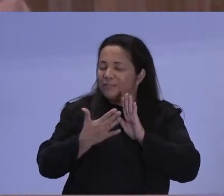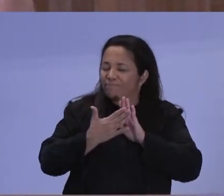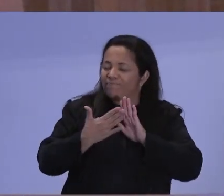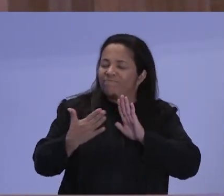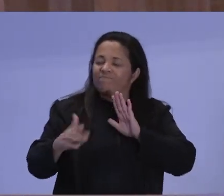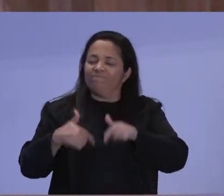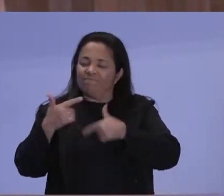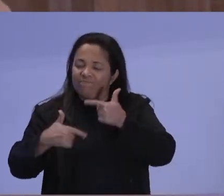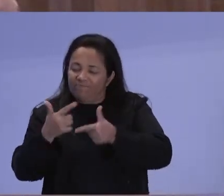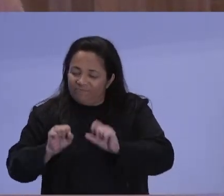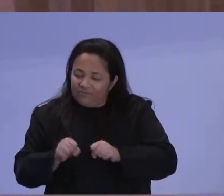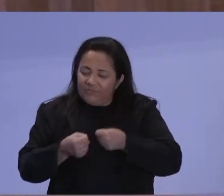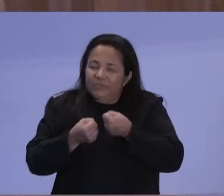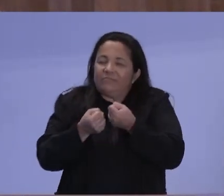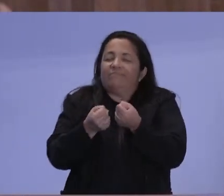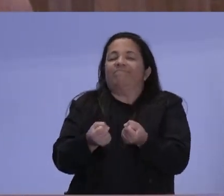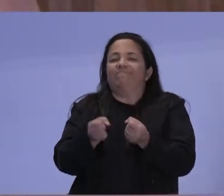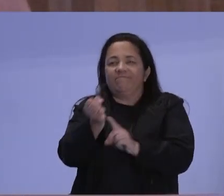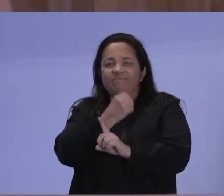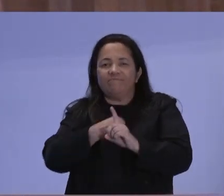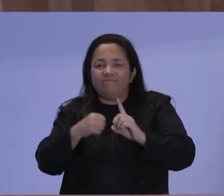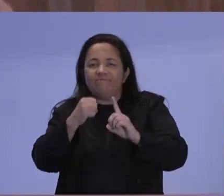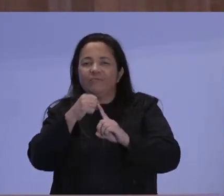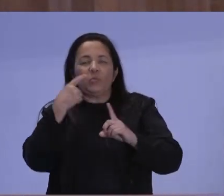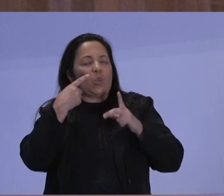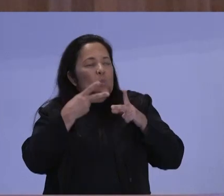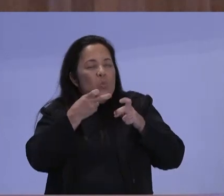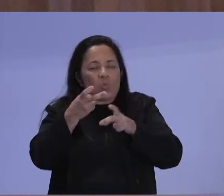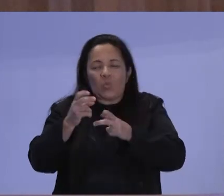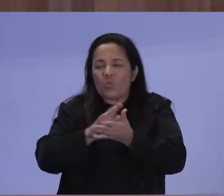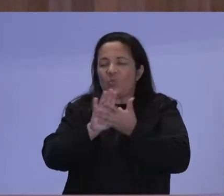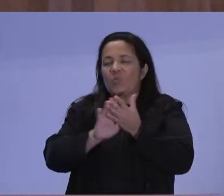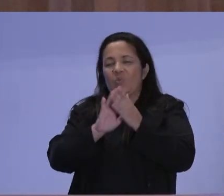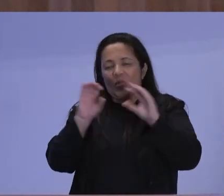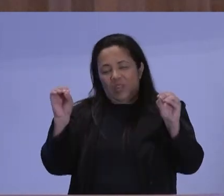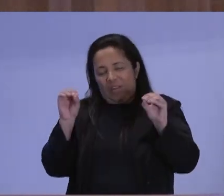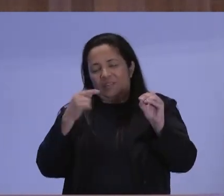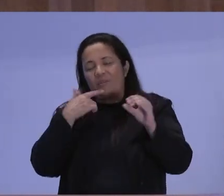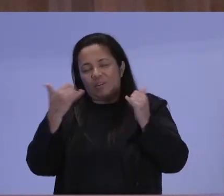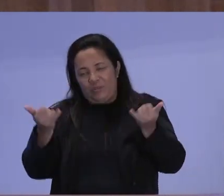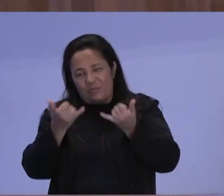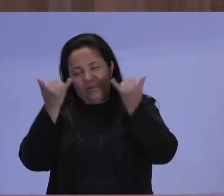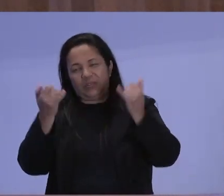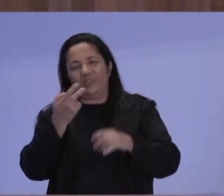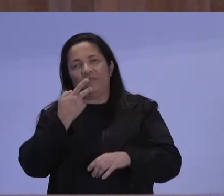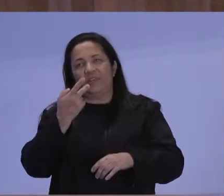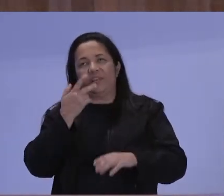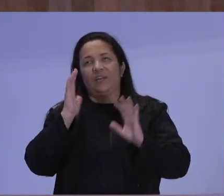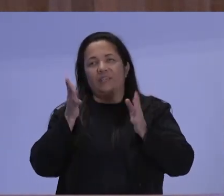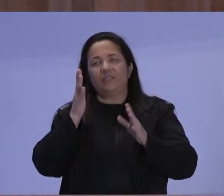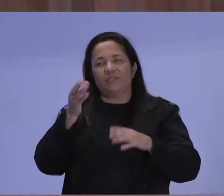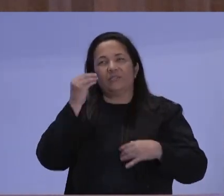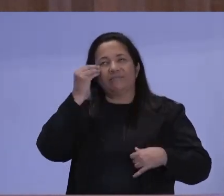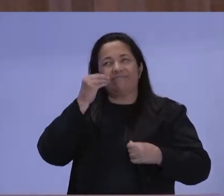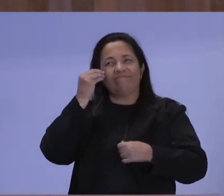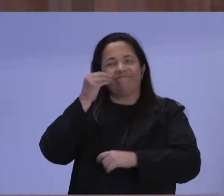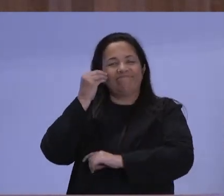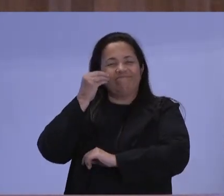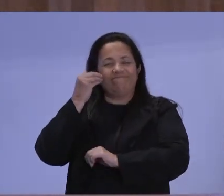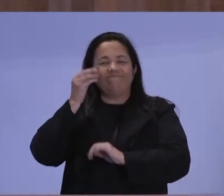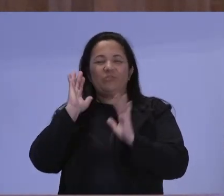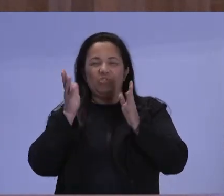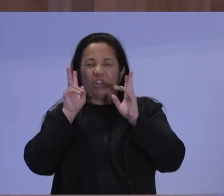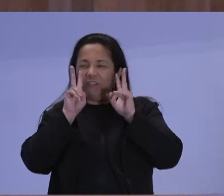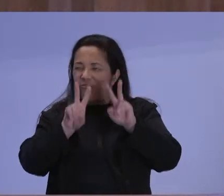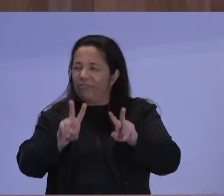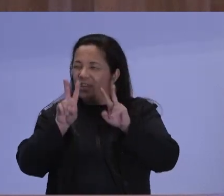que a gente tem depois a oportunidade de trazer visibilidade e qualificar o atendimento nessas áreas. Eu já vi muita coisa. Tem muita coisa ruim, tem muita coisa